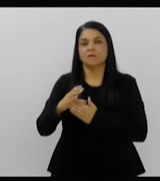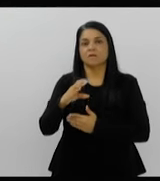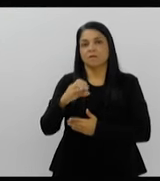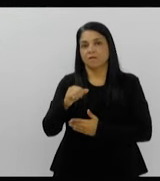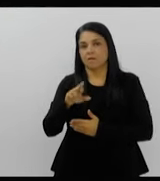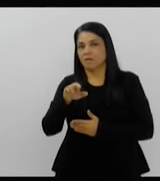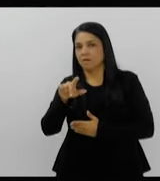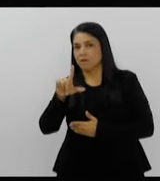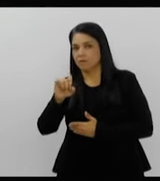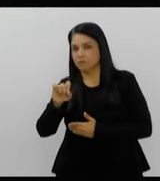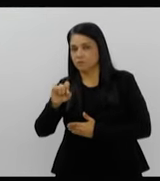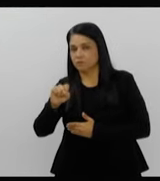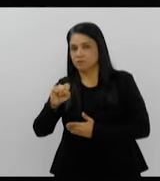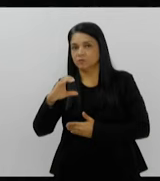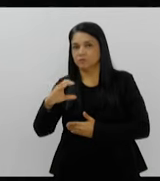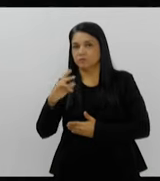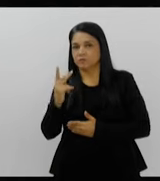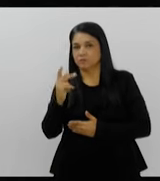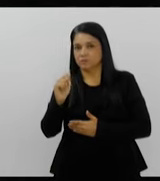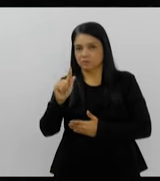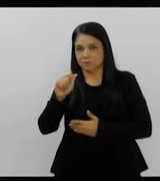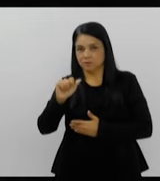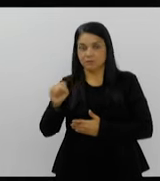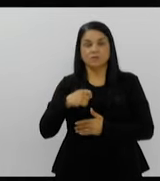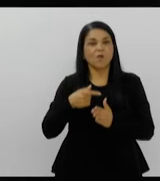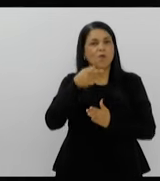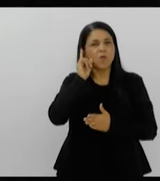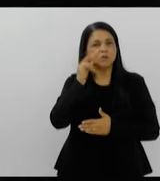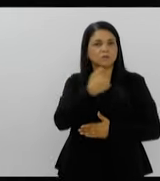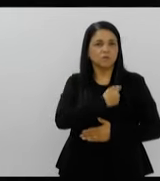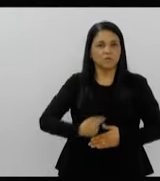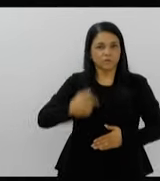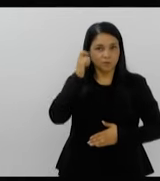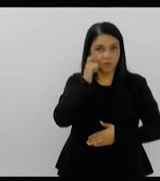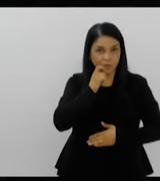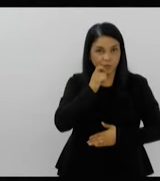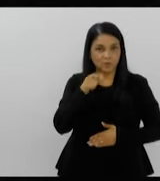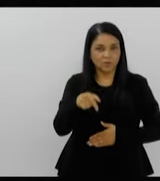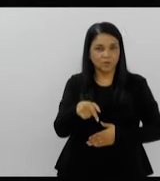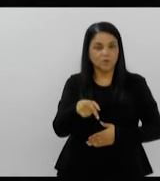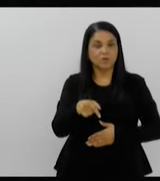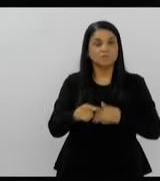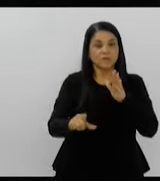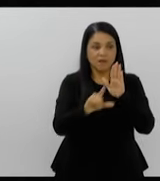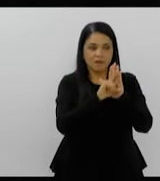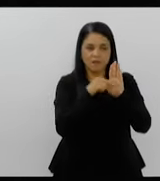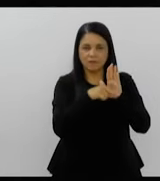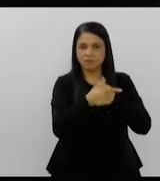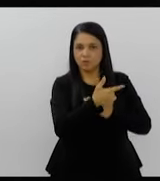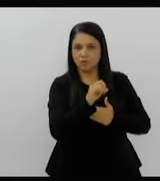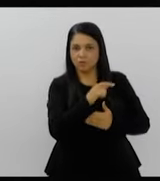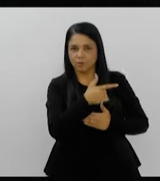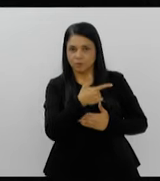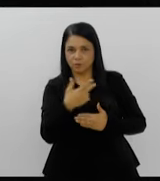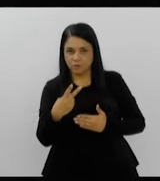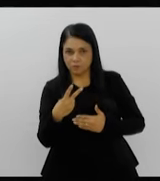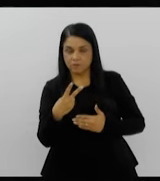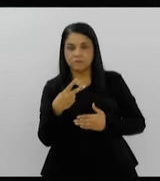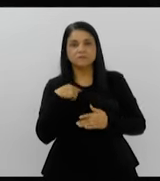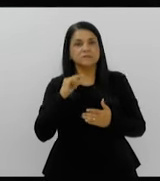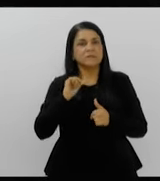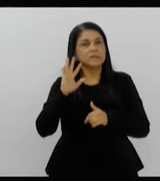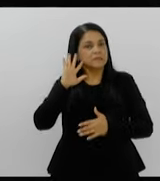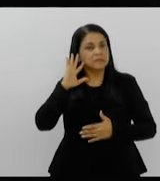Chagas. Ontem, então, o governador, valendo-se daquilo que é disposto na legislação de 2002, decidiu trocar